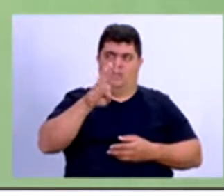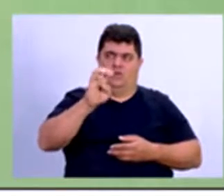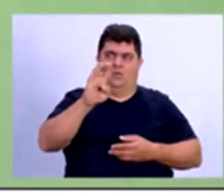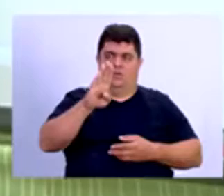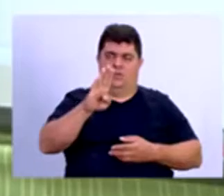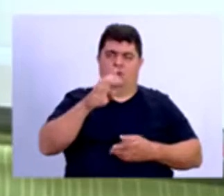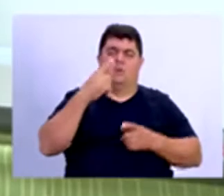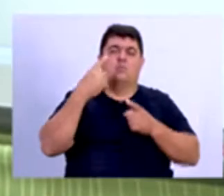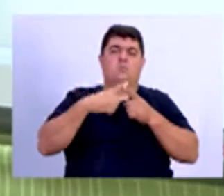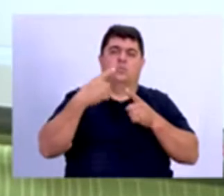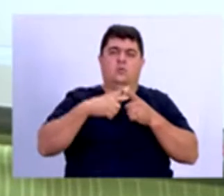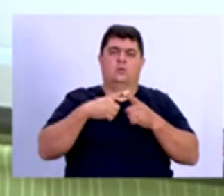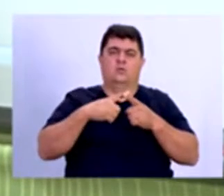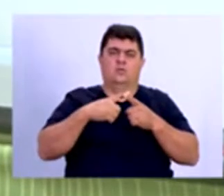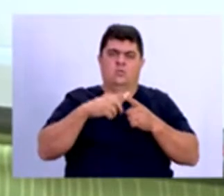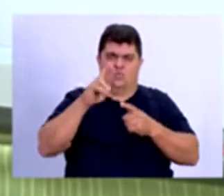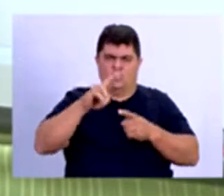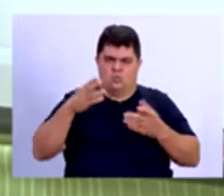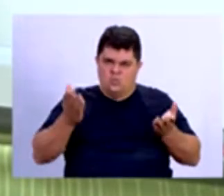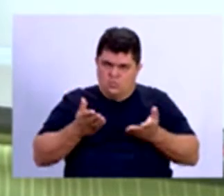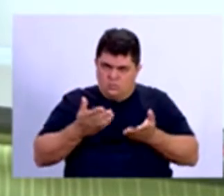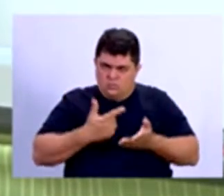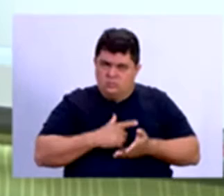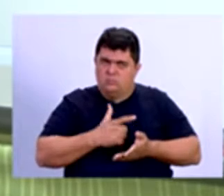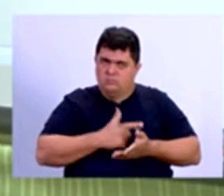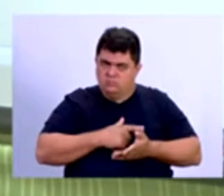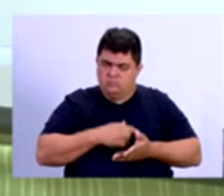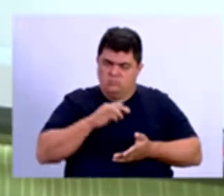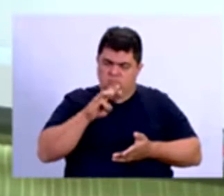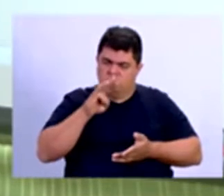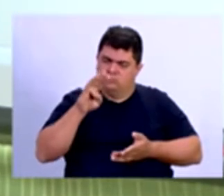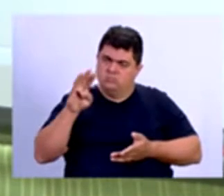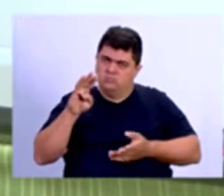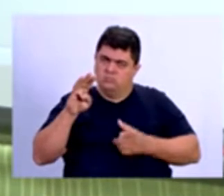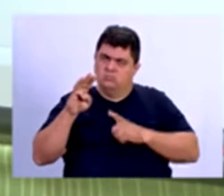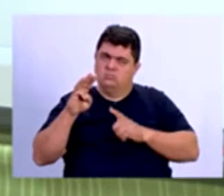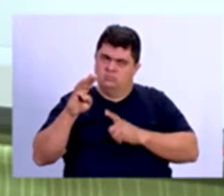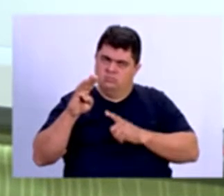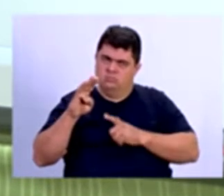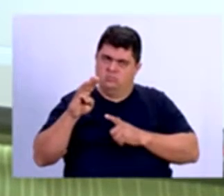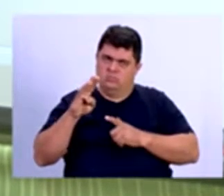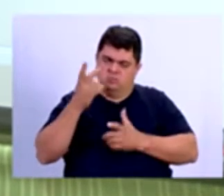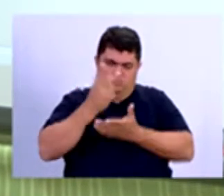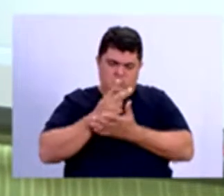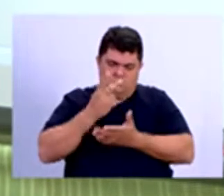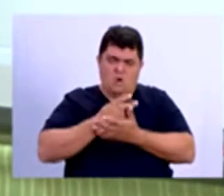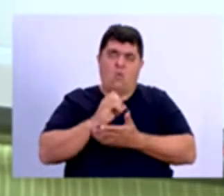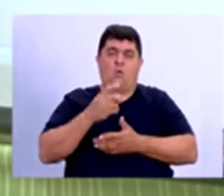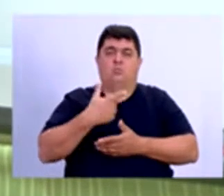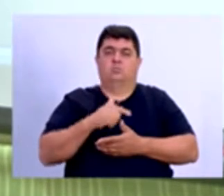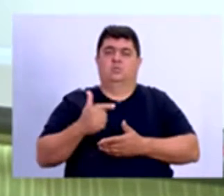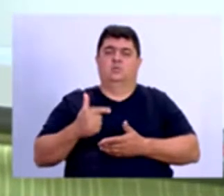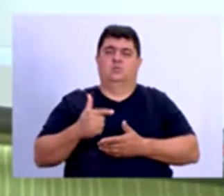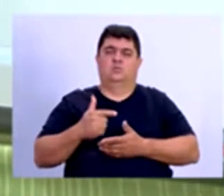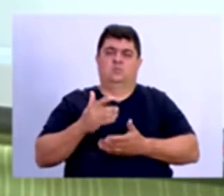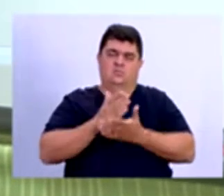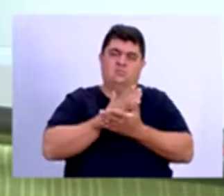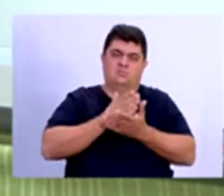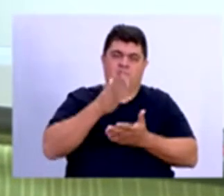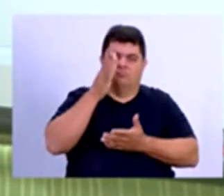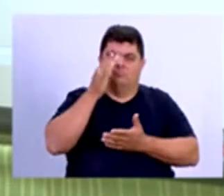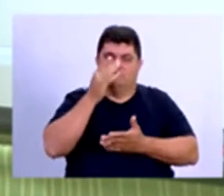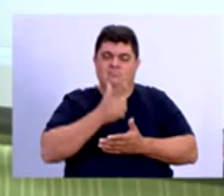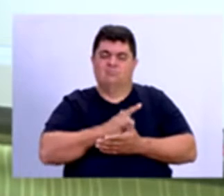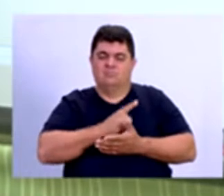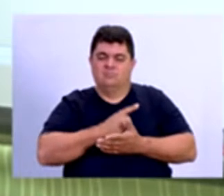tudo porque isso a gente utiliza ele hoje a gente precisa digitar esse www de fato sempre ou não algumas curiosidades que vai